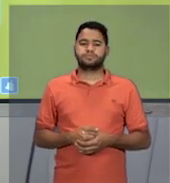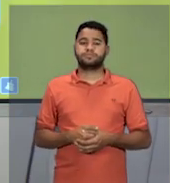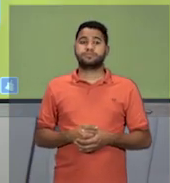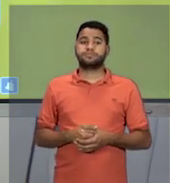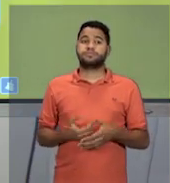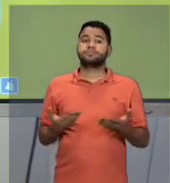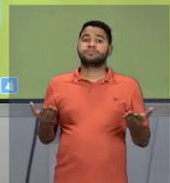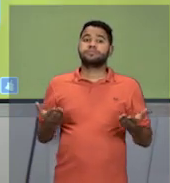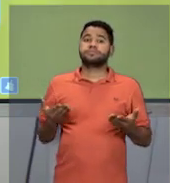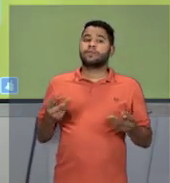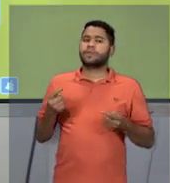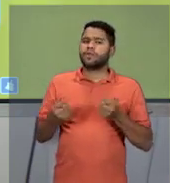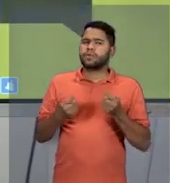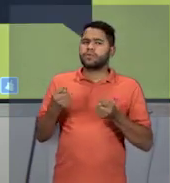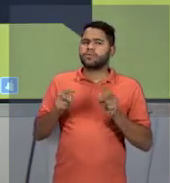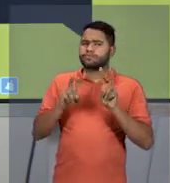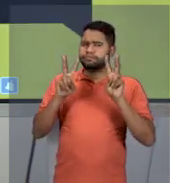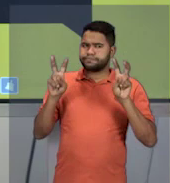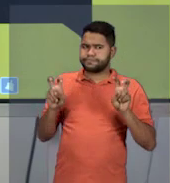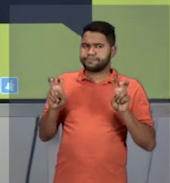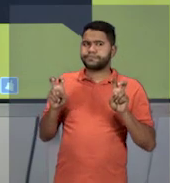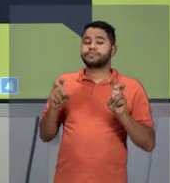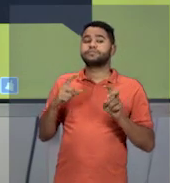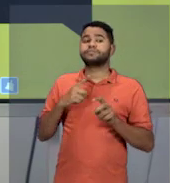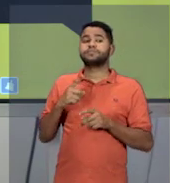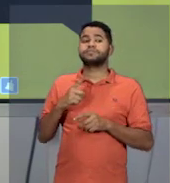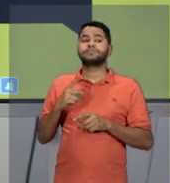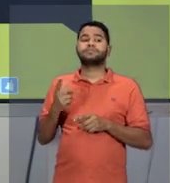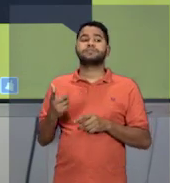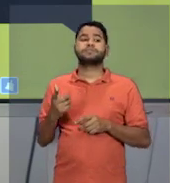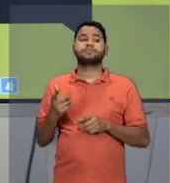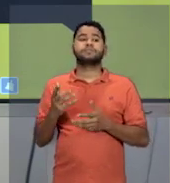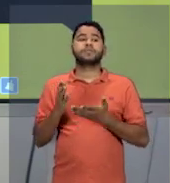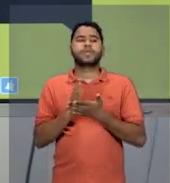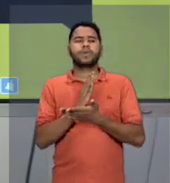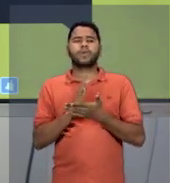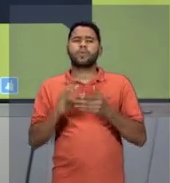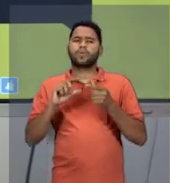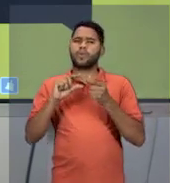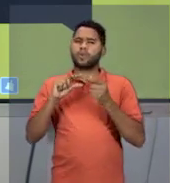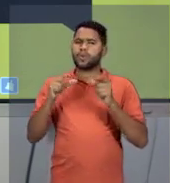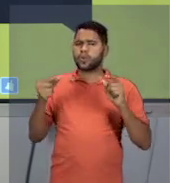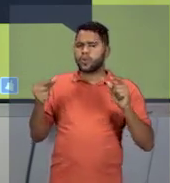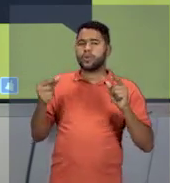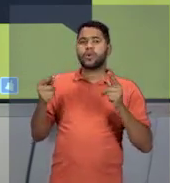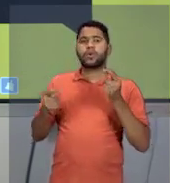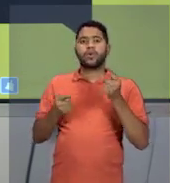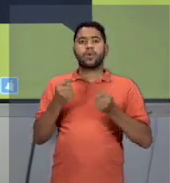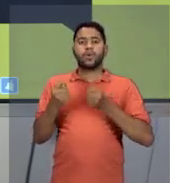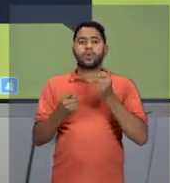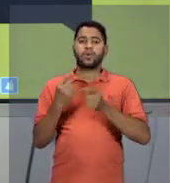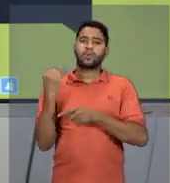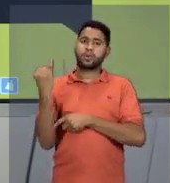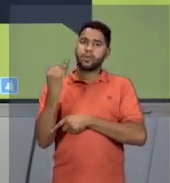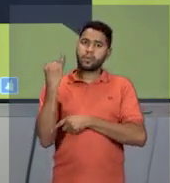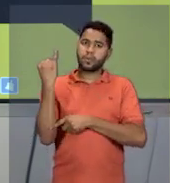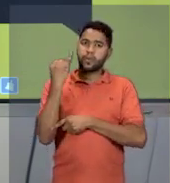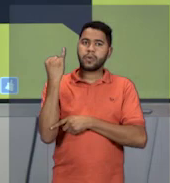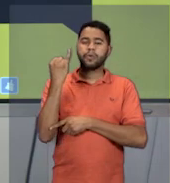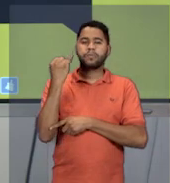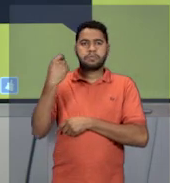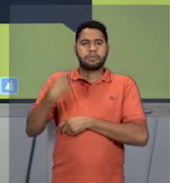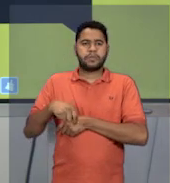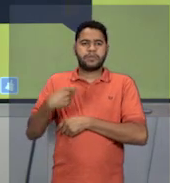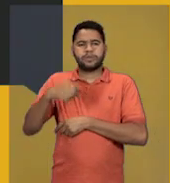Agora, sobre economia, nós temos aqui algumas estruturas econômicas importantes que a gente precisa